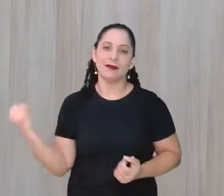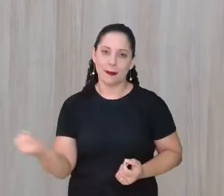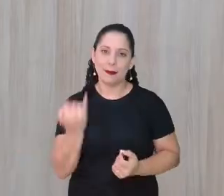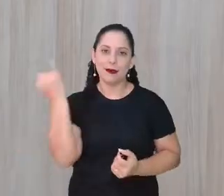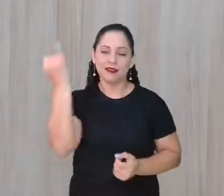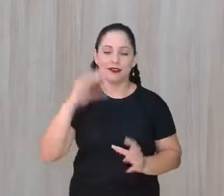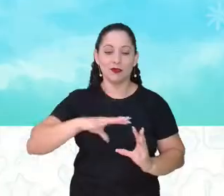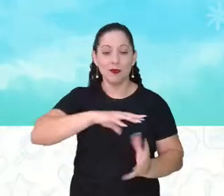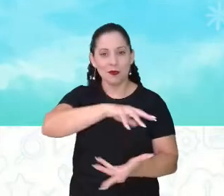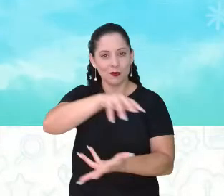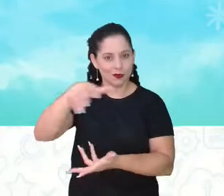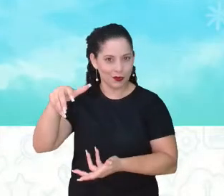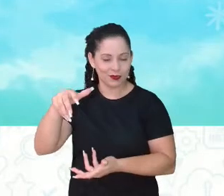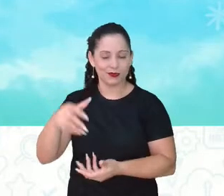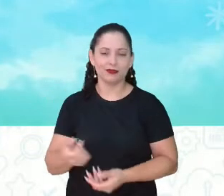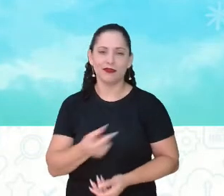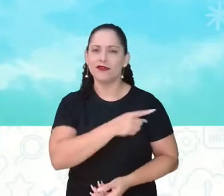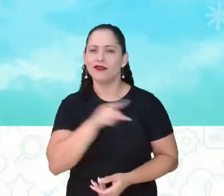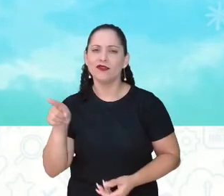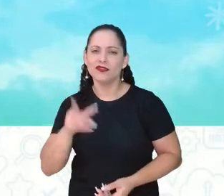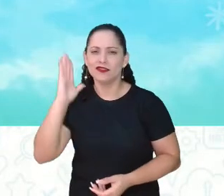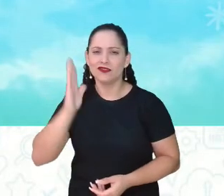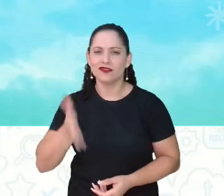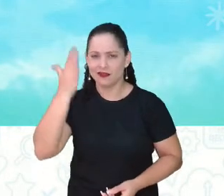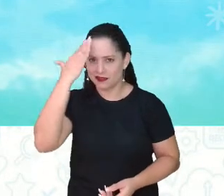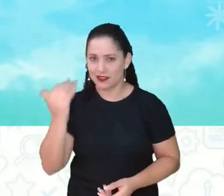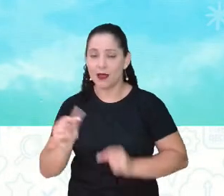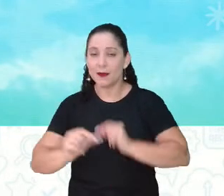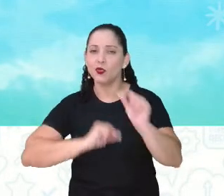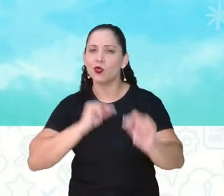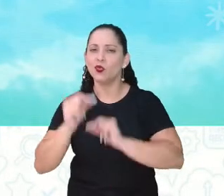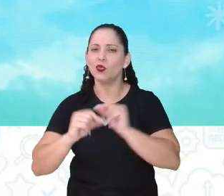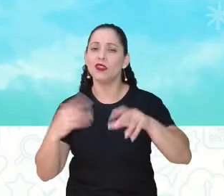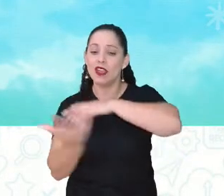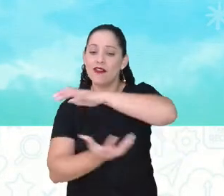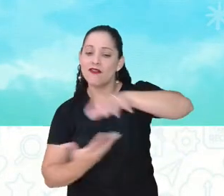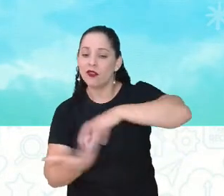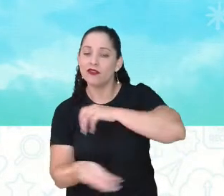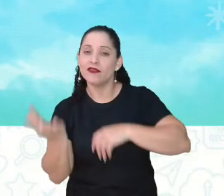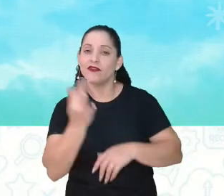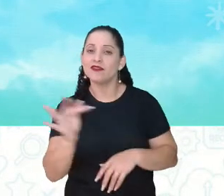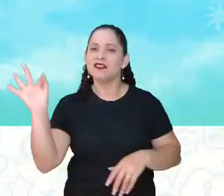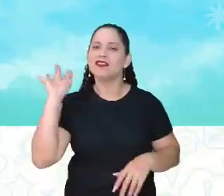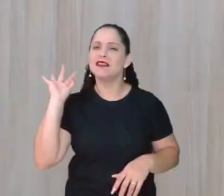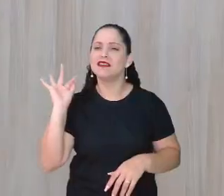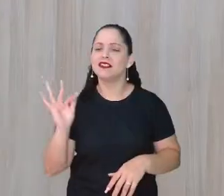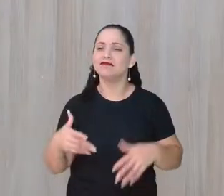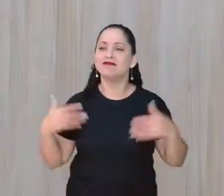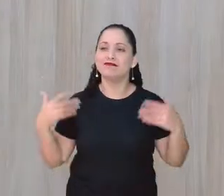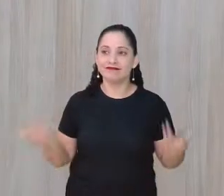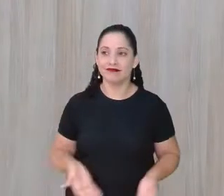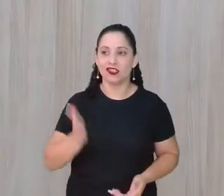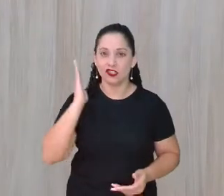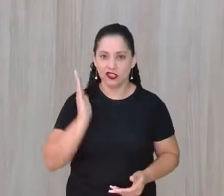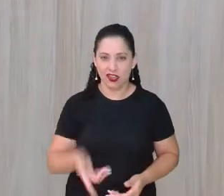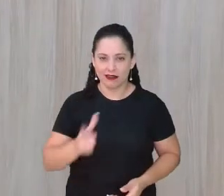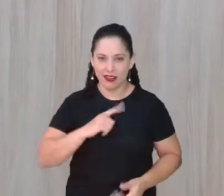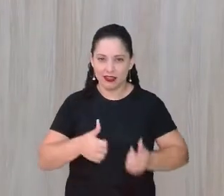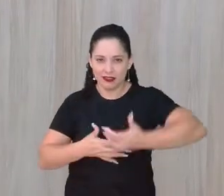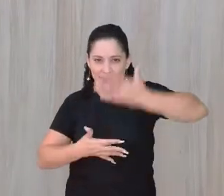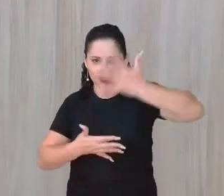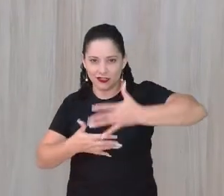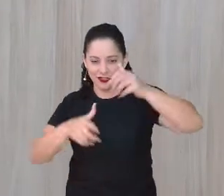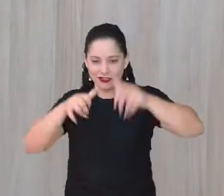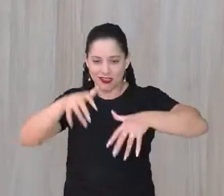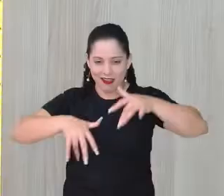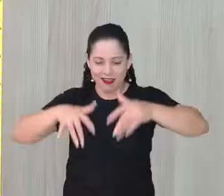mundial. Alguém sabe o que foi a Revolução Francesa? Hein, professor Luciano, será que tem alguém aí interagindo para